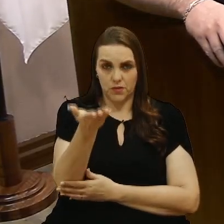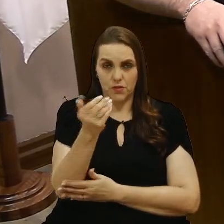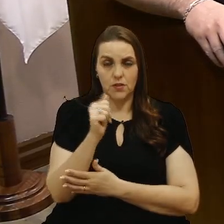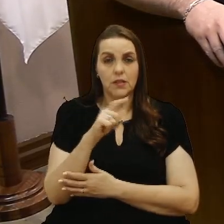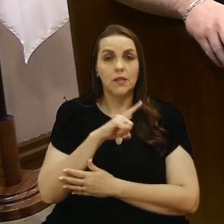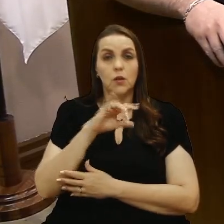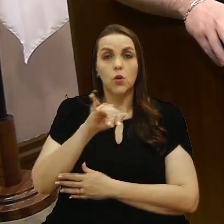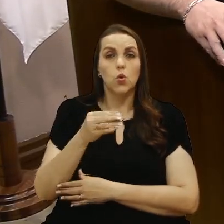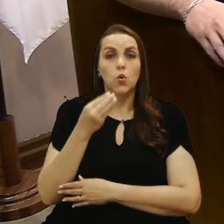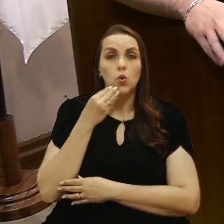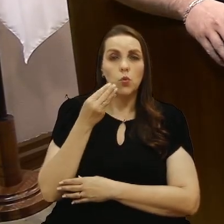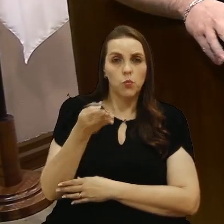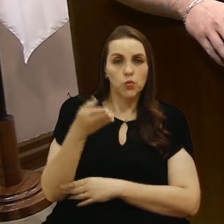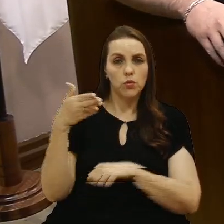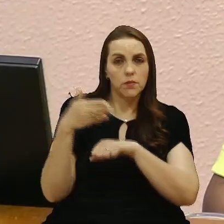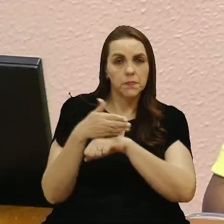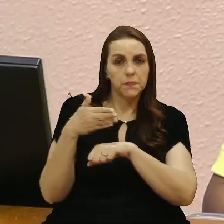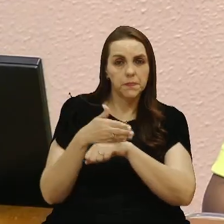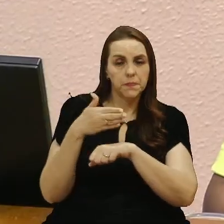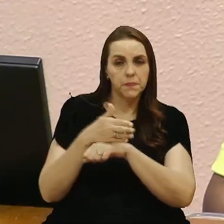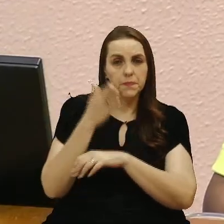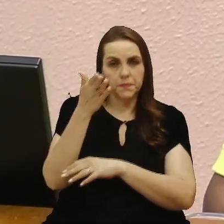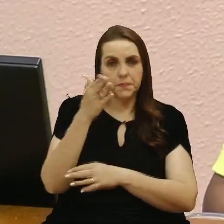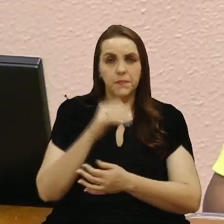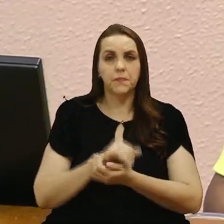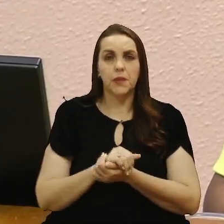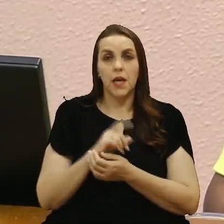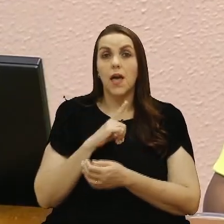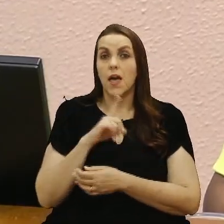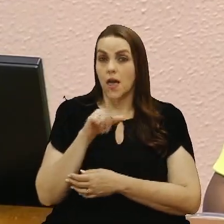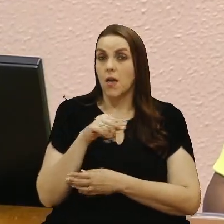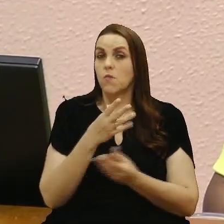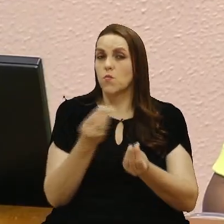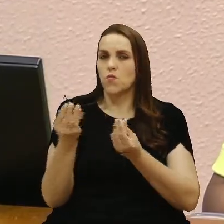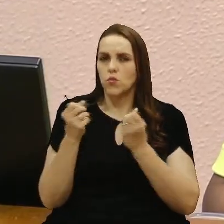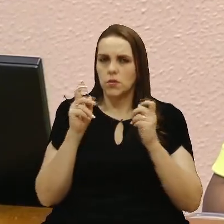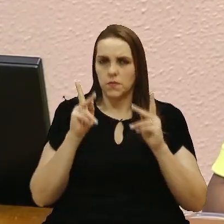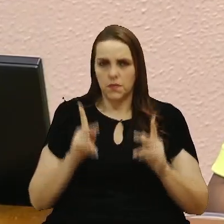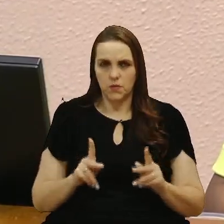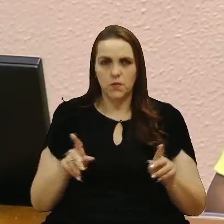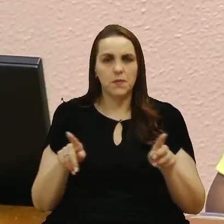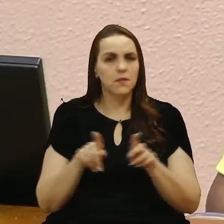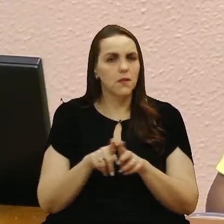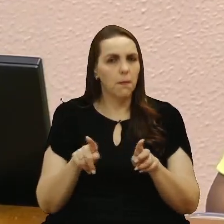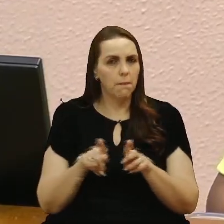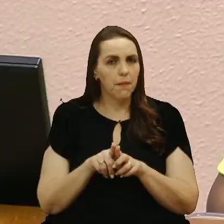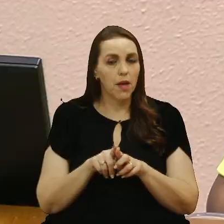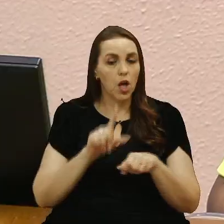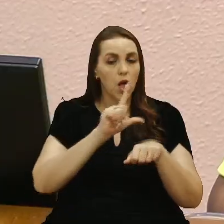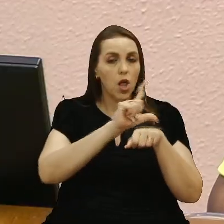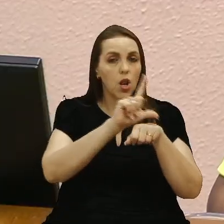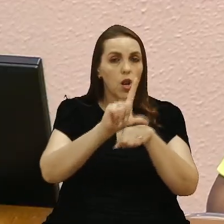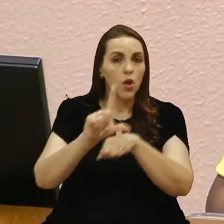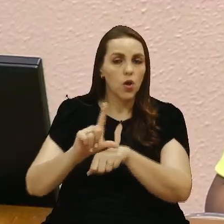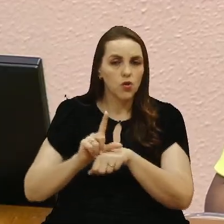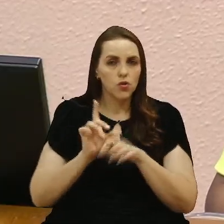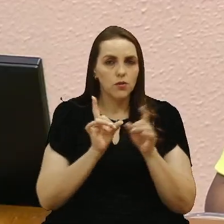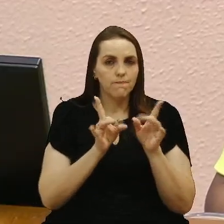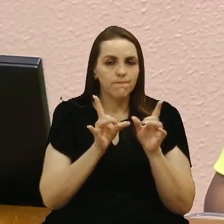a oportunidade de estar lá frequentemente, bastante pessoas, mas também os lojistas estão muito